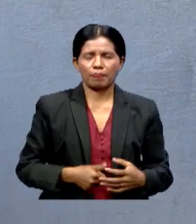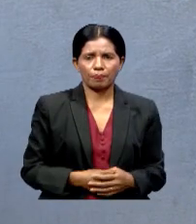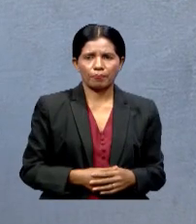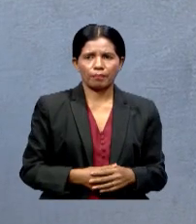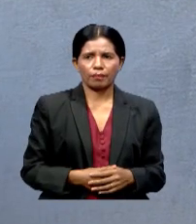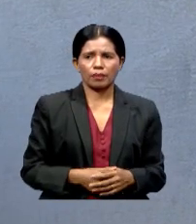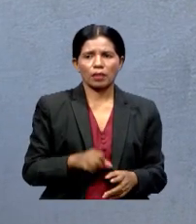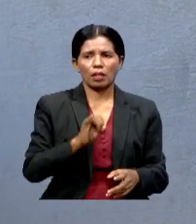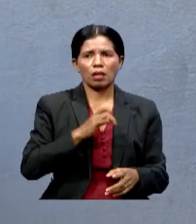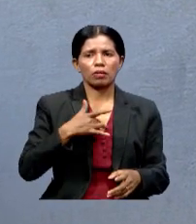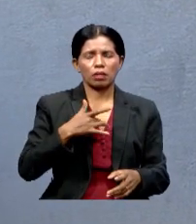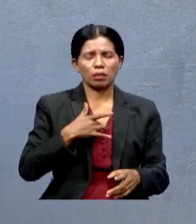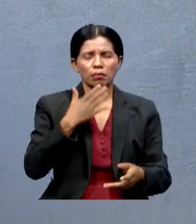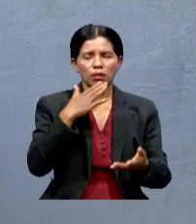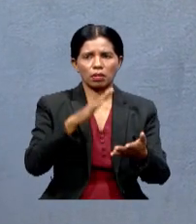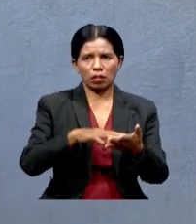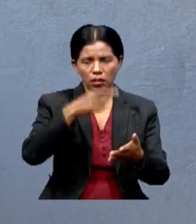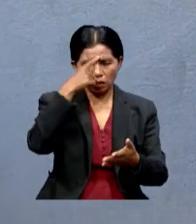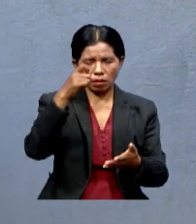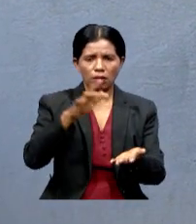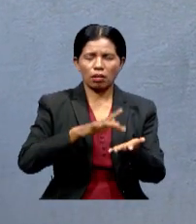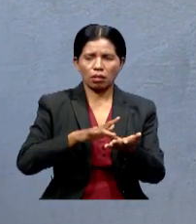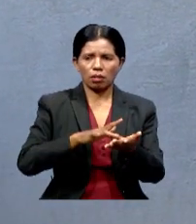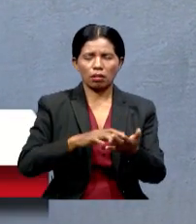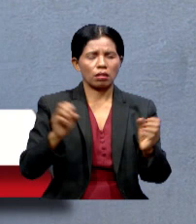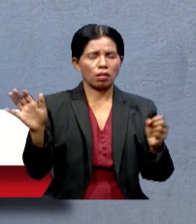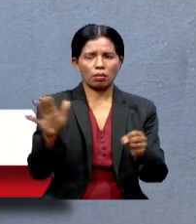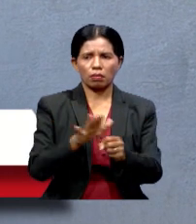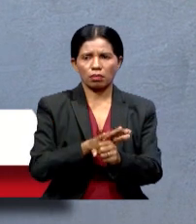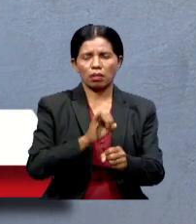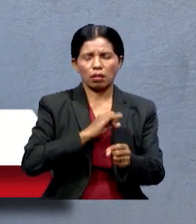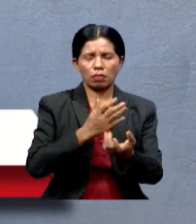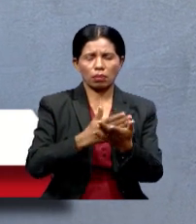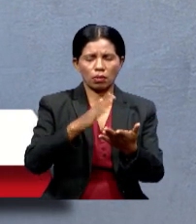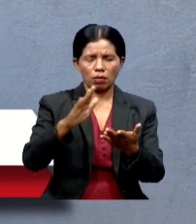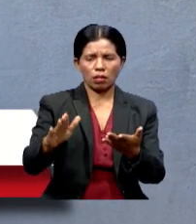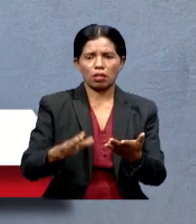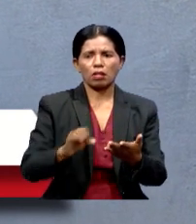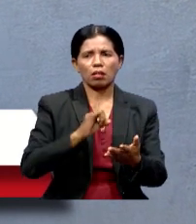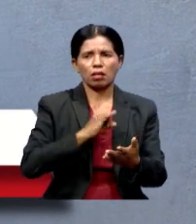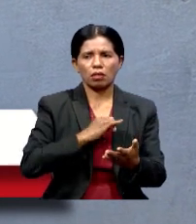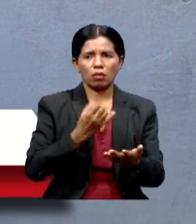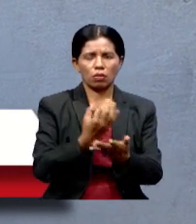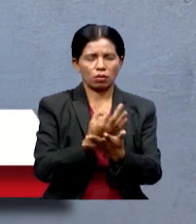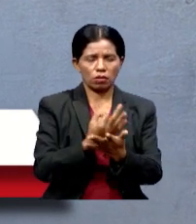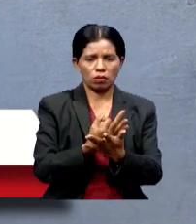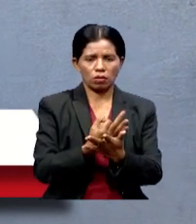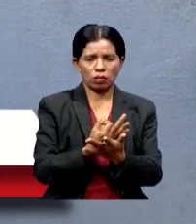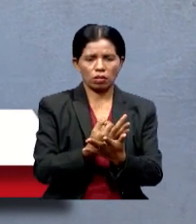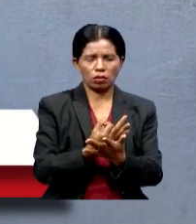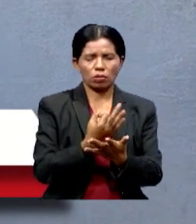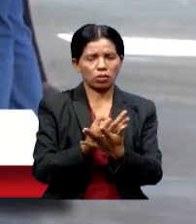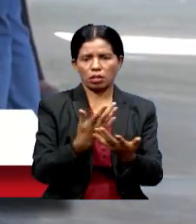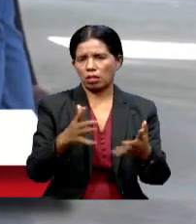ho sentimente la rundiak tamba aimoruk la completo halo aso safarne la ruma osang la rum